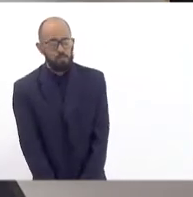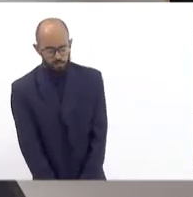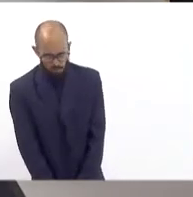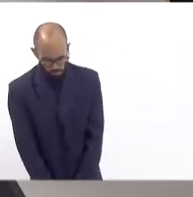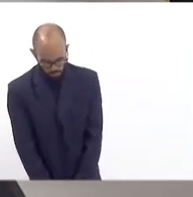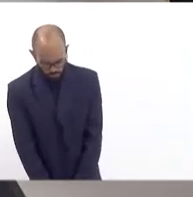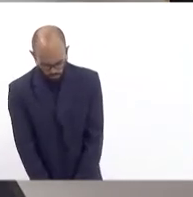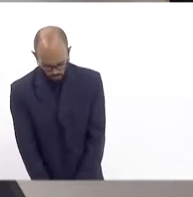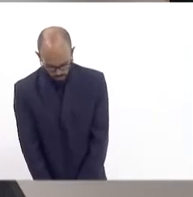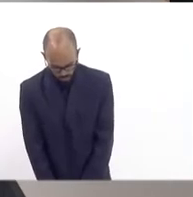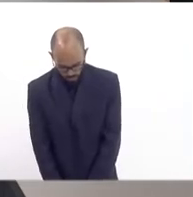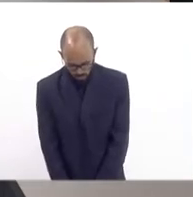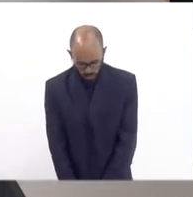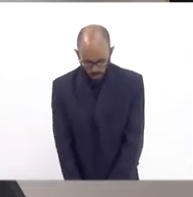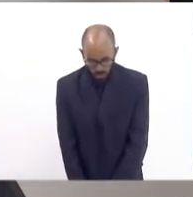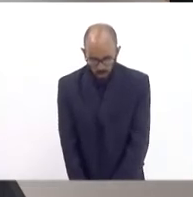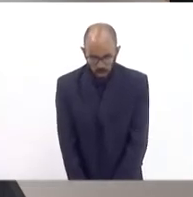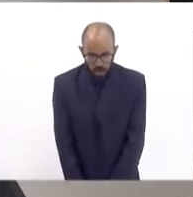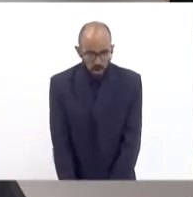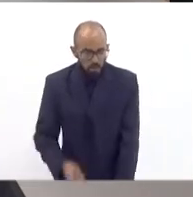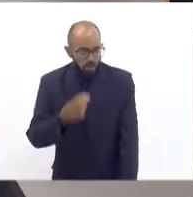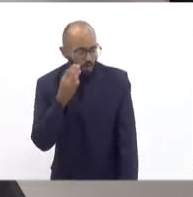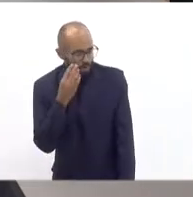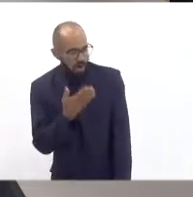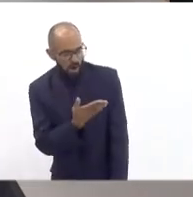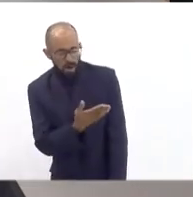Posso? Deputado Valdec. Obrigado. Bem,